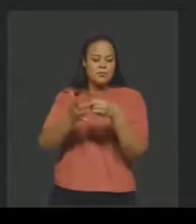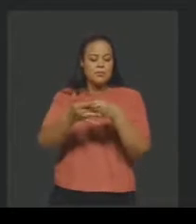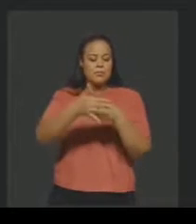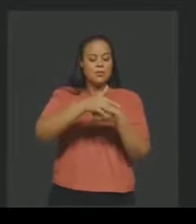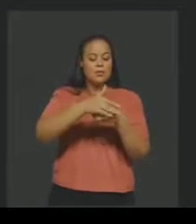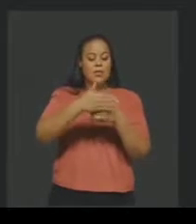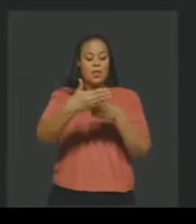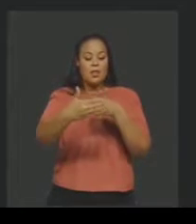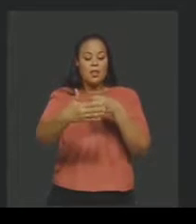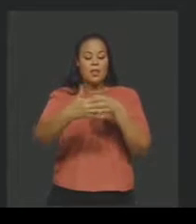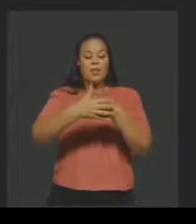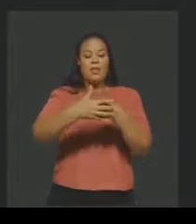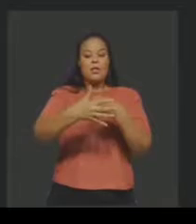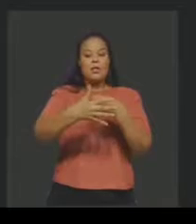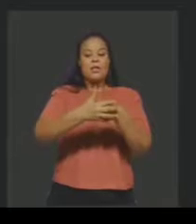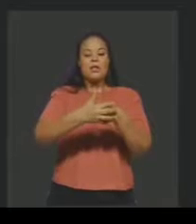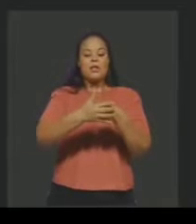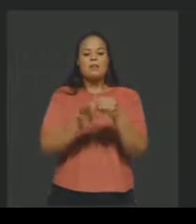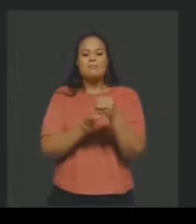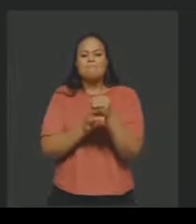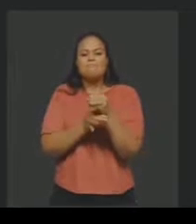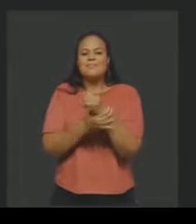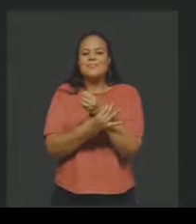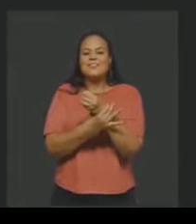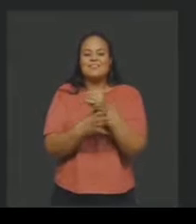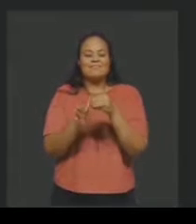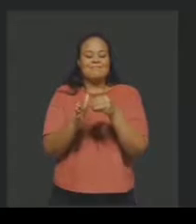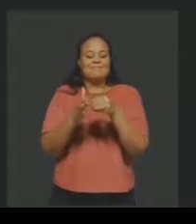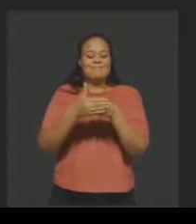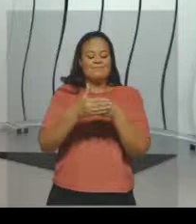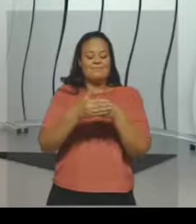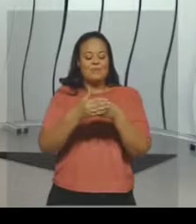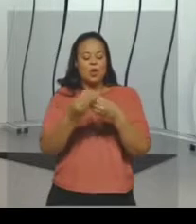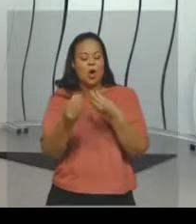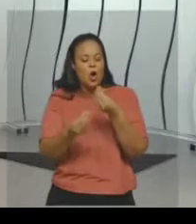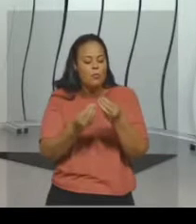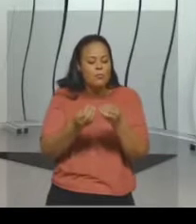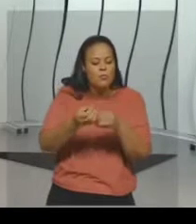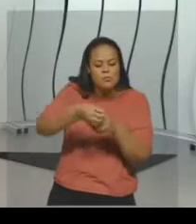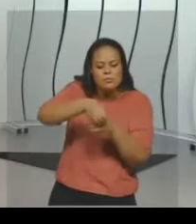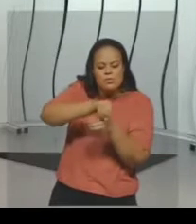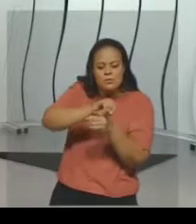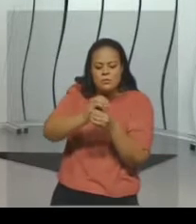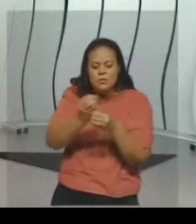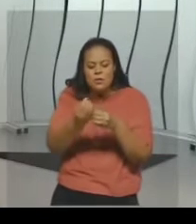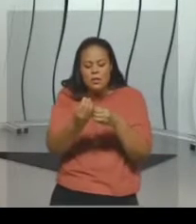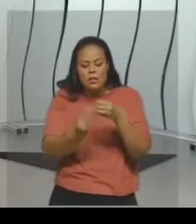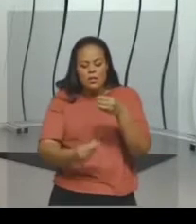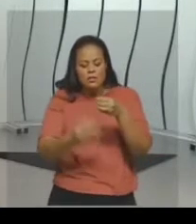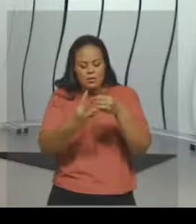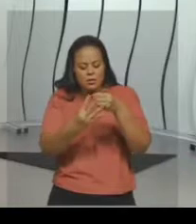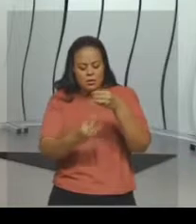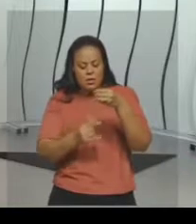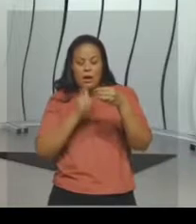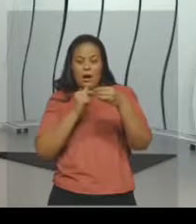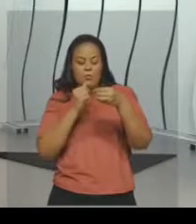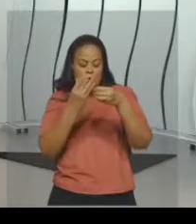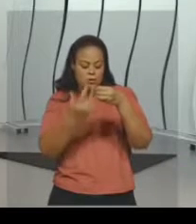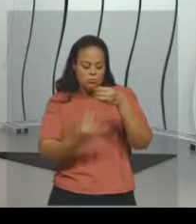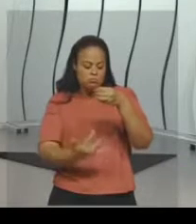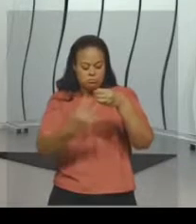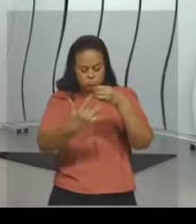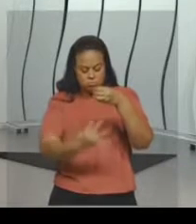vai garantir a proteção, inclusive a forma da célula. Ou seja, mesmo que essa célula perca muita água ou ganhe muita água,